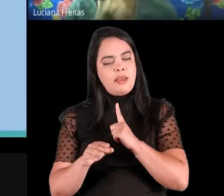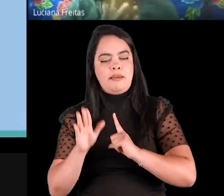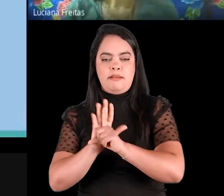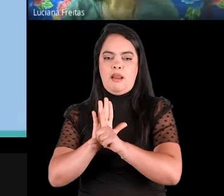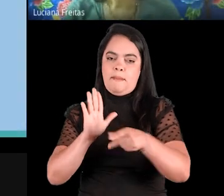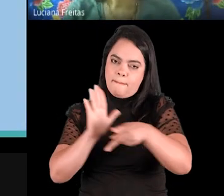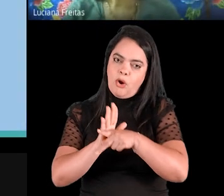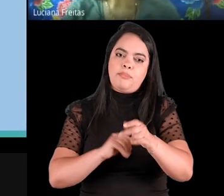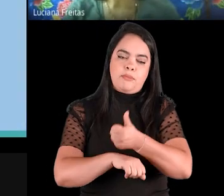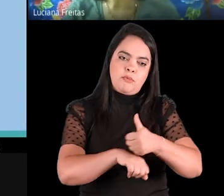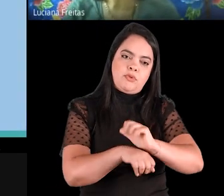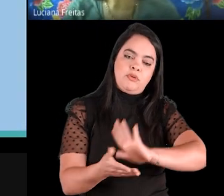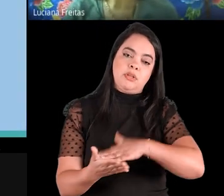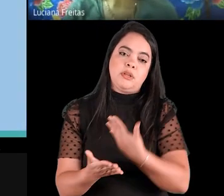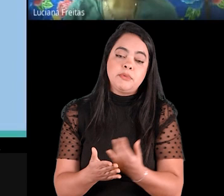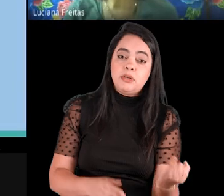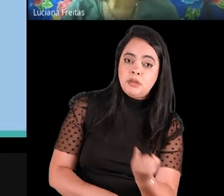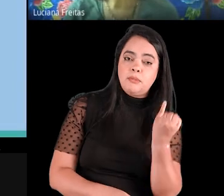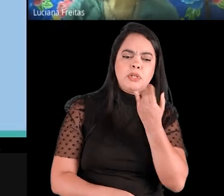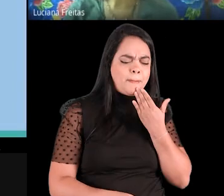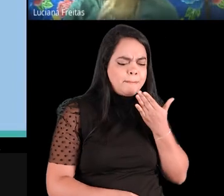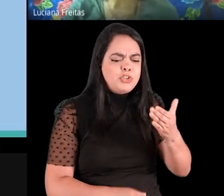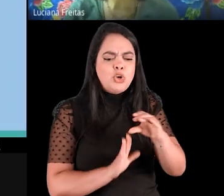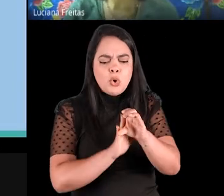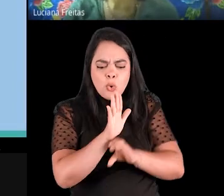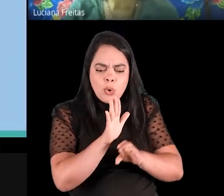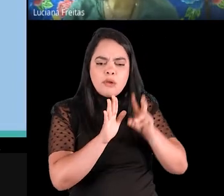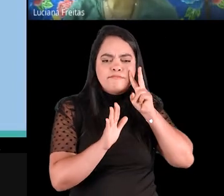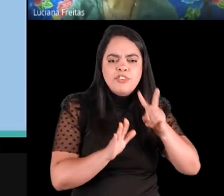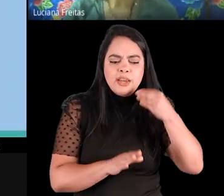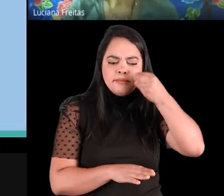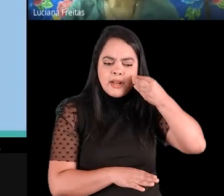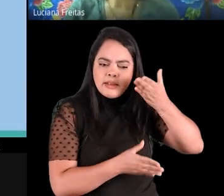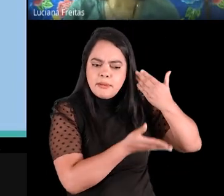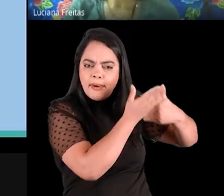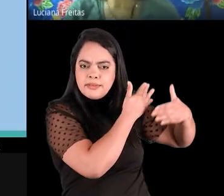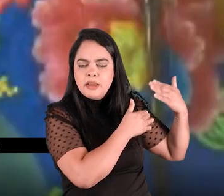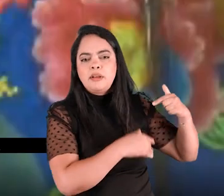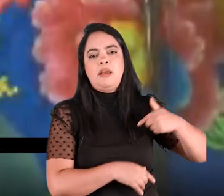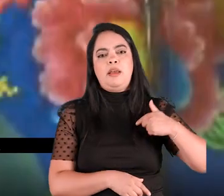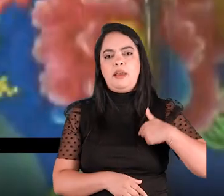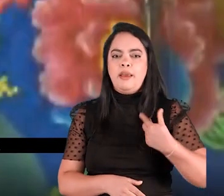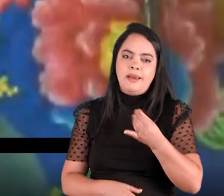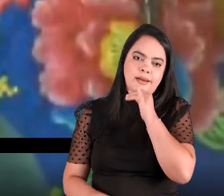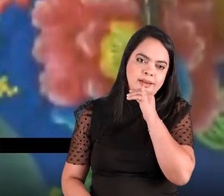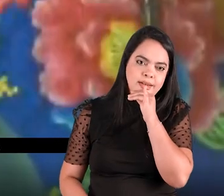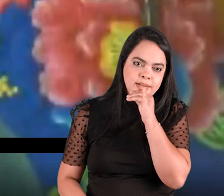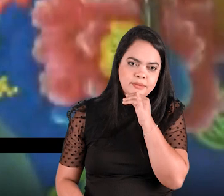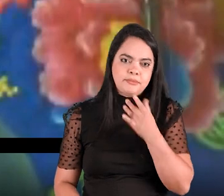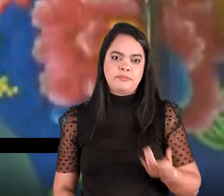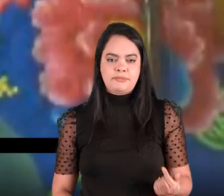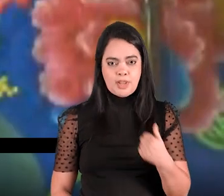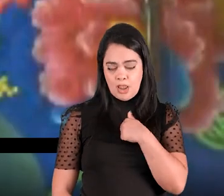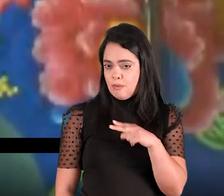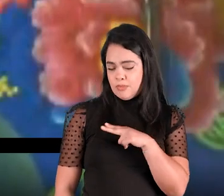regulamentada, mas é importante pedir, sim, esse currículo, ver a experiência dele. Eu, por exemplo, tenho uma questão